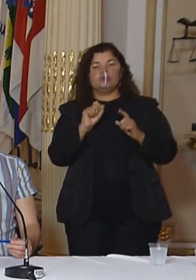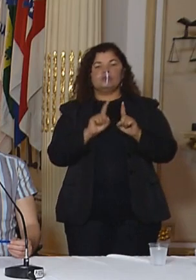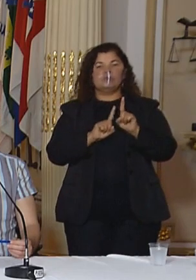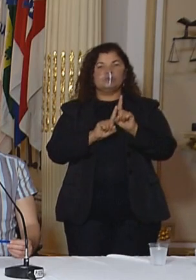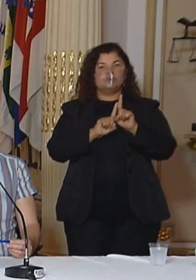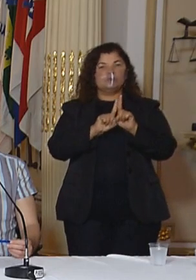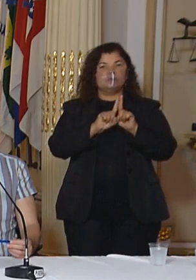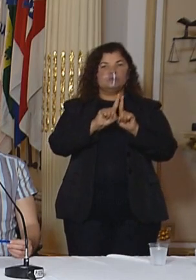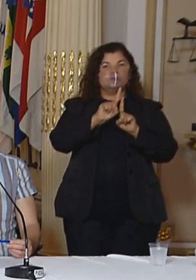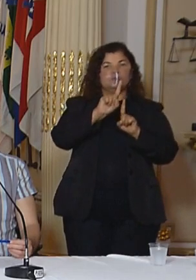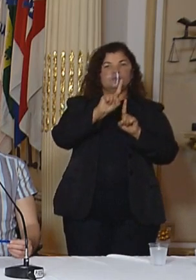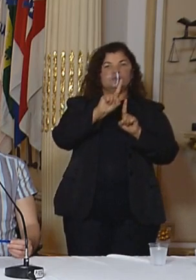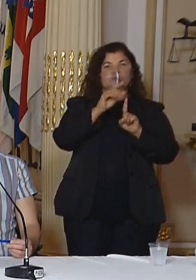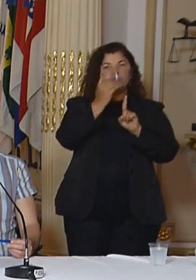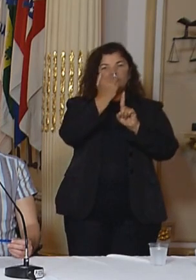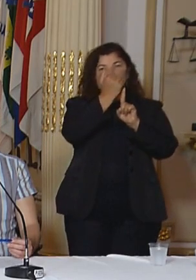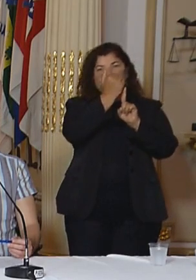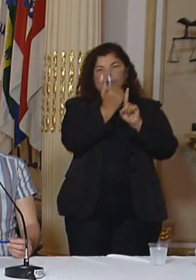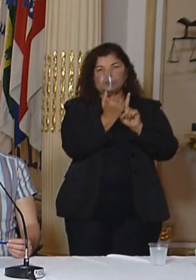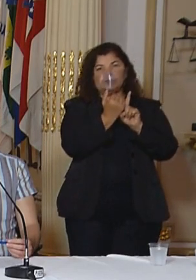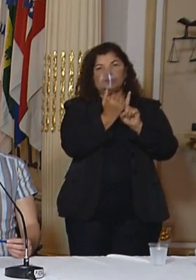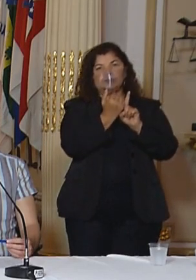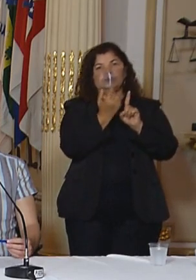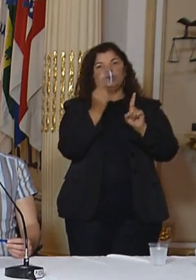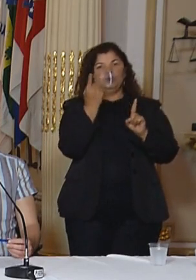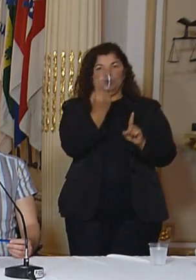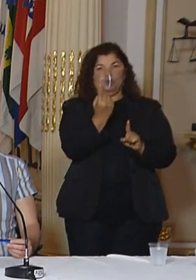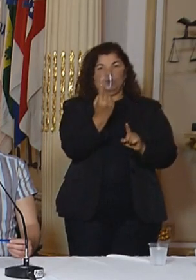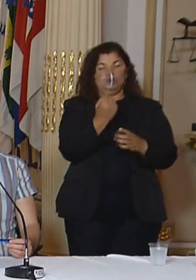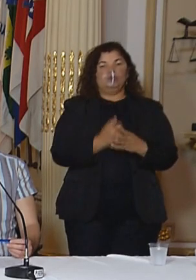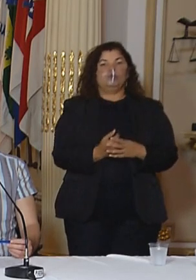doença abaixo de 1.